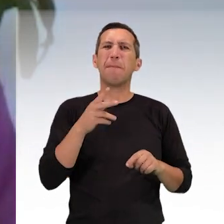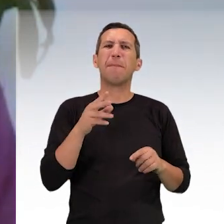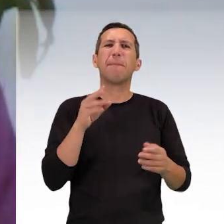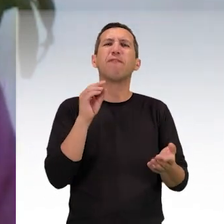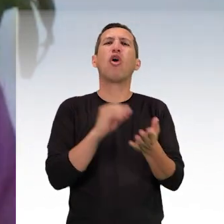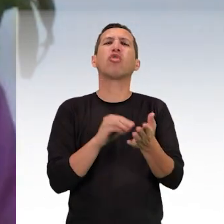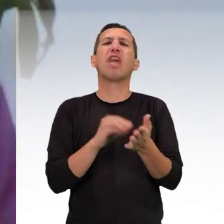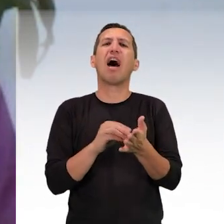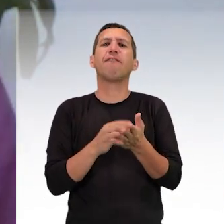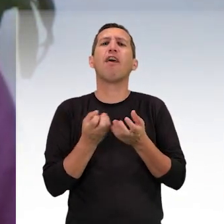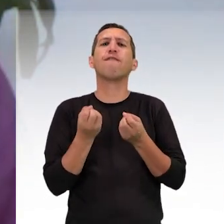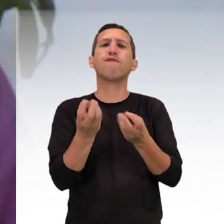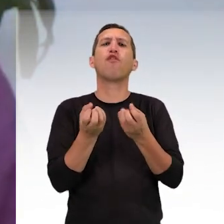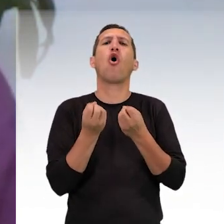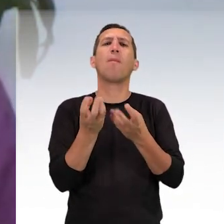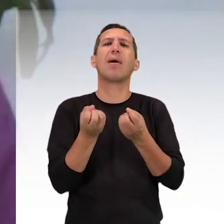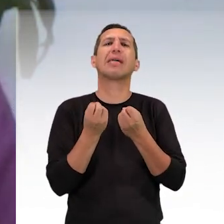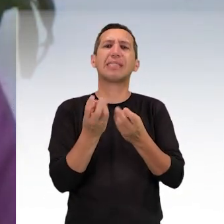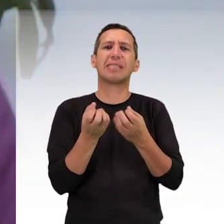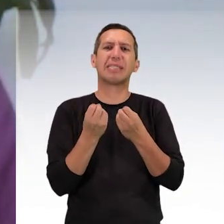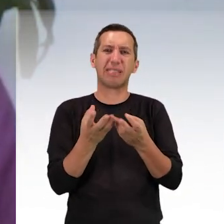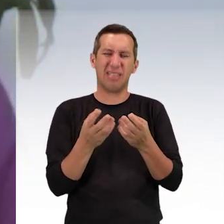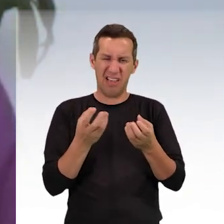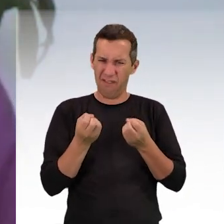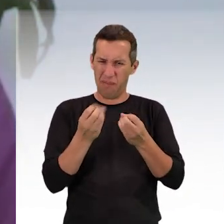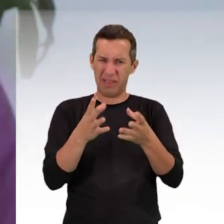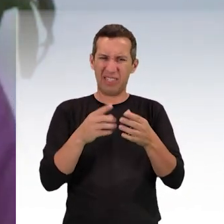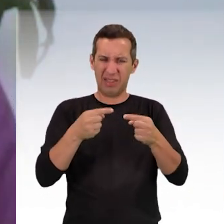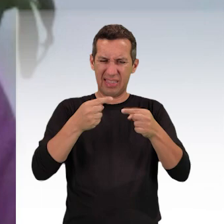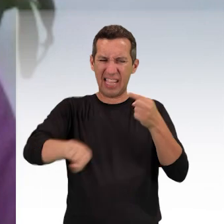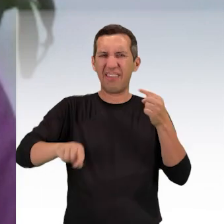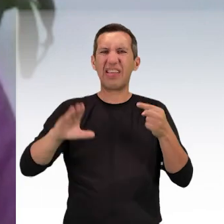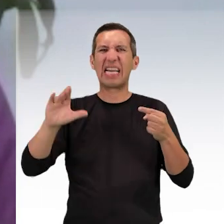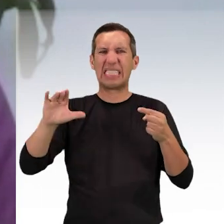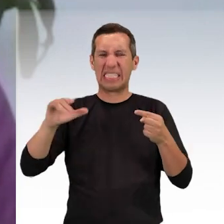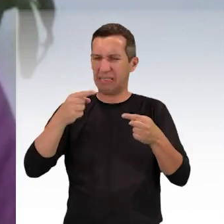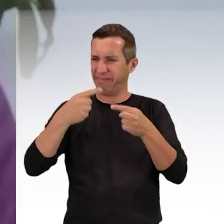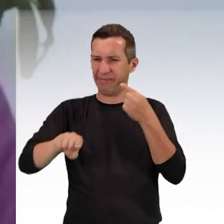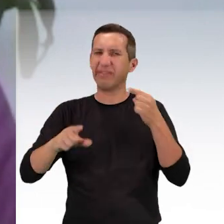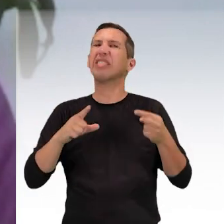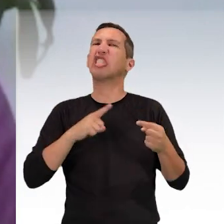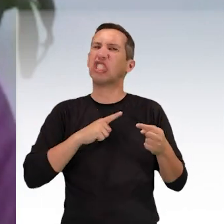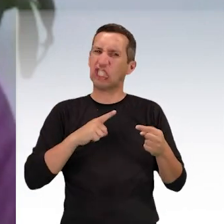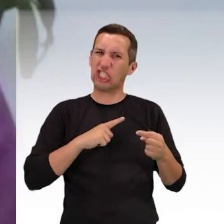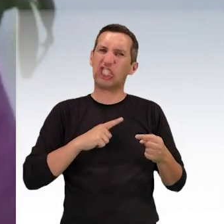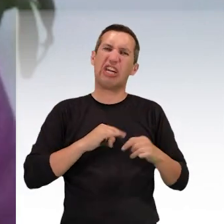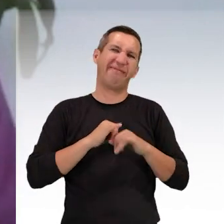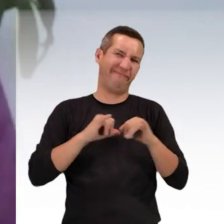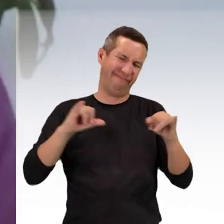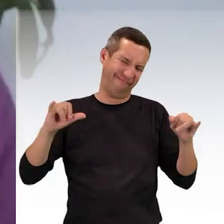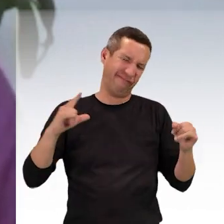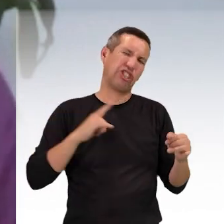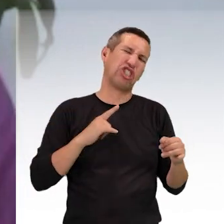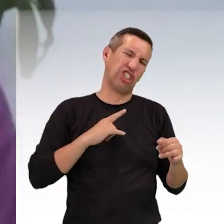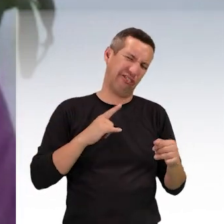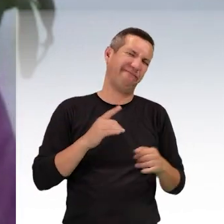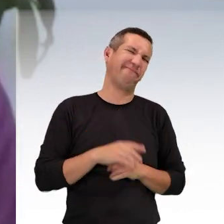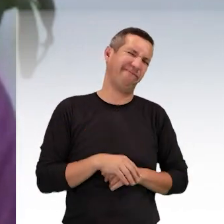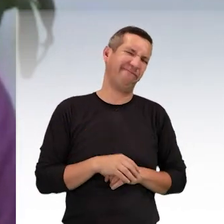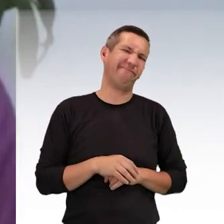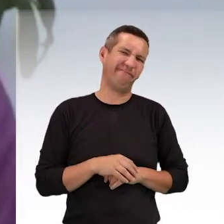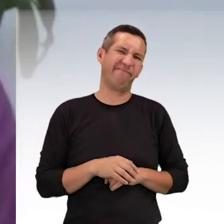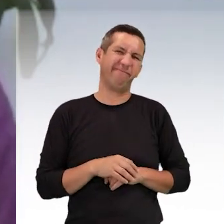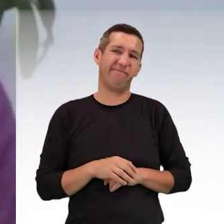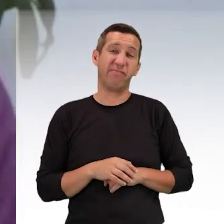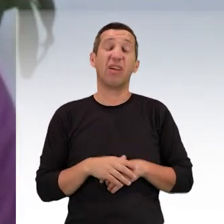da desinformação, muita informação anti-ciência disseminada nesse contexto. E a presença do Ministério Público,